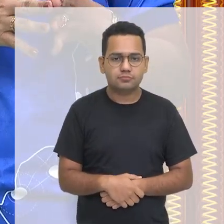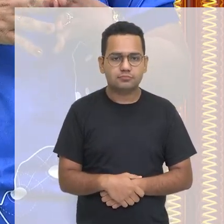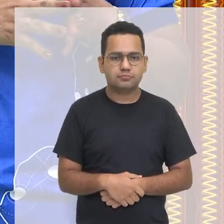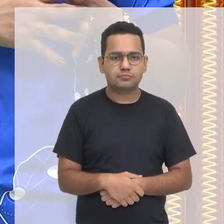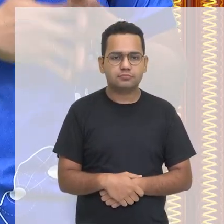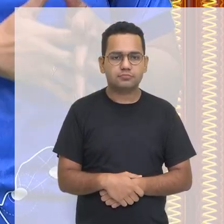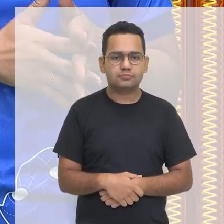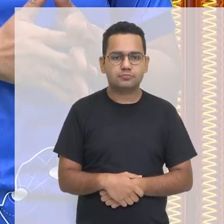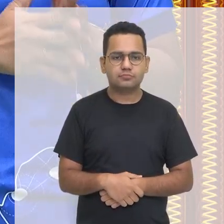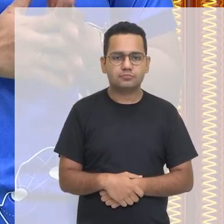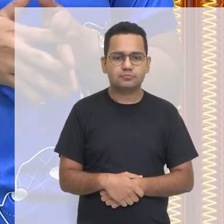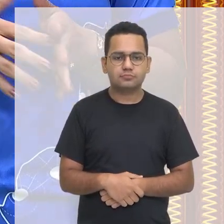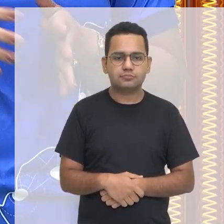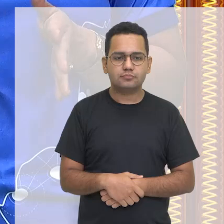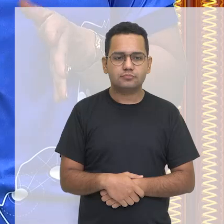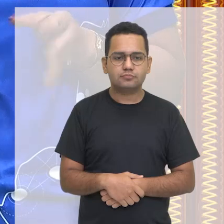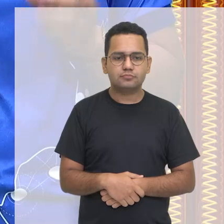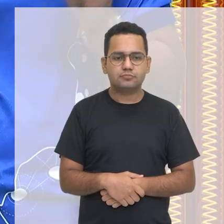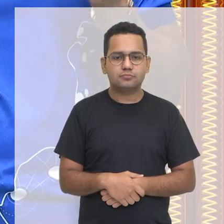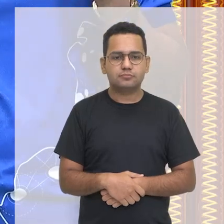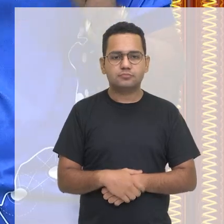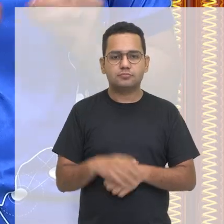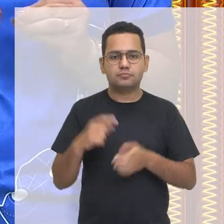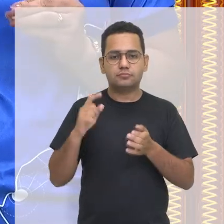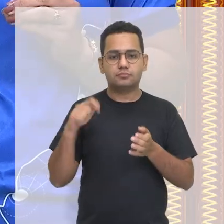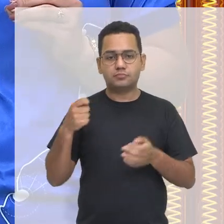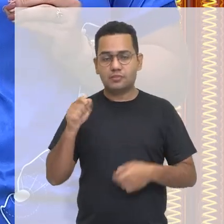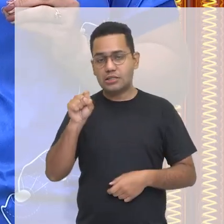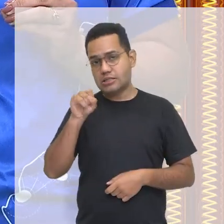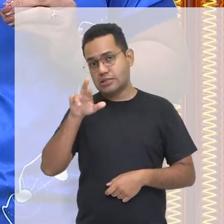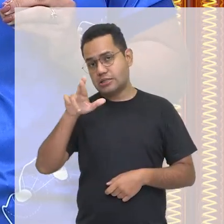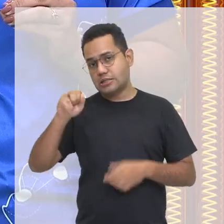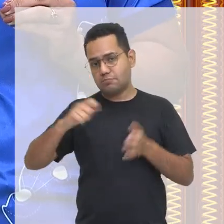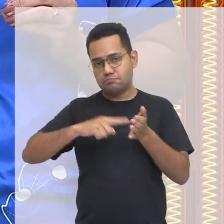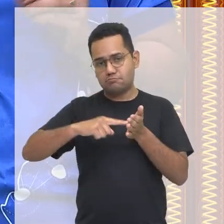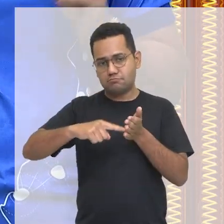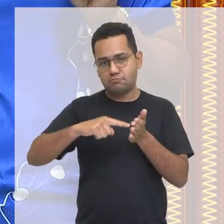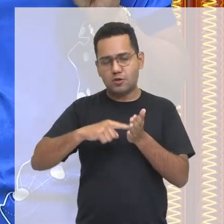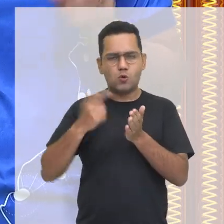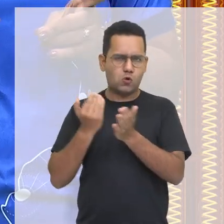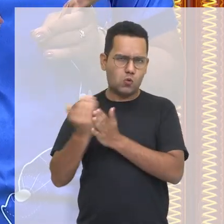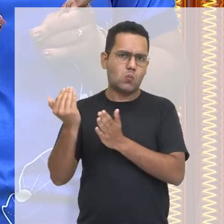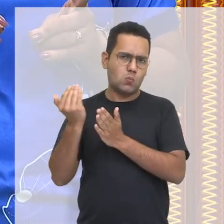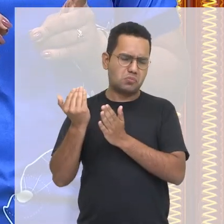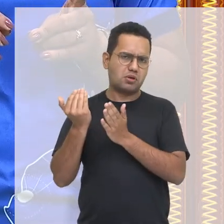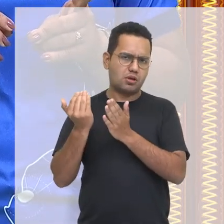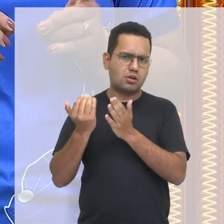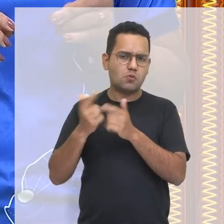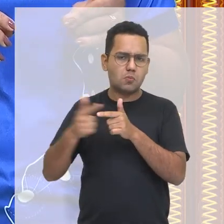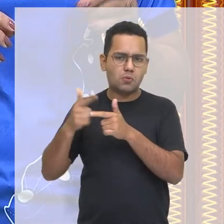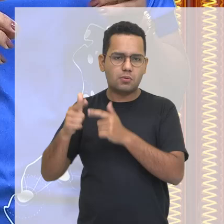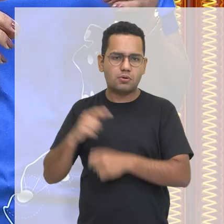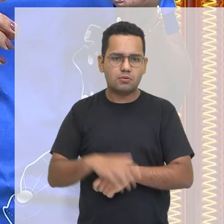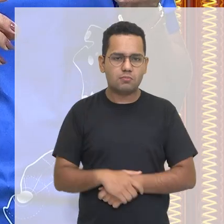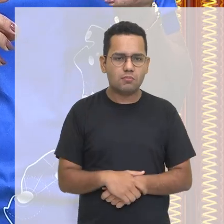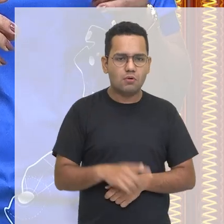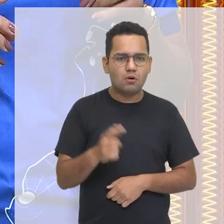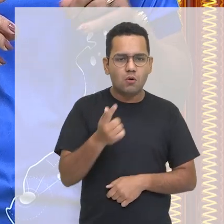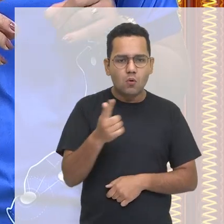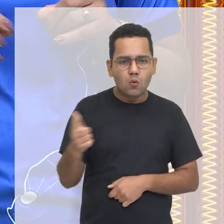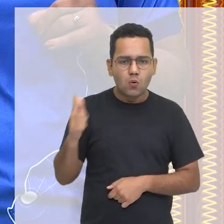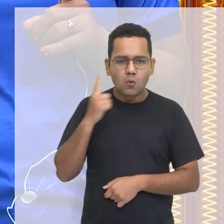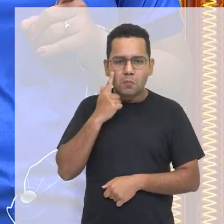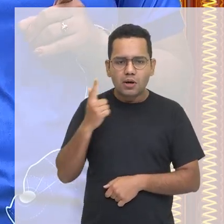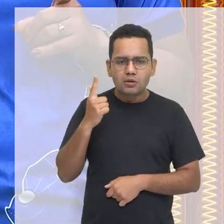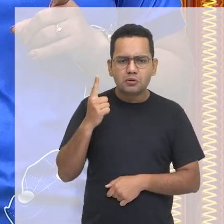Então, a Síria em vermelho escuro é a origem do conflito. Em azul escuro nós temos os governos